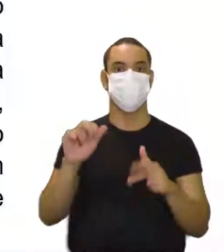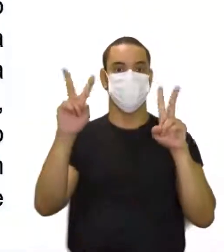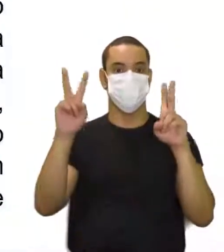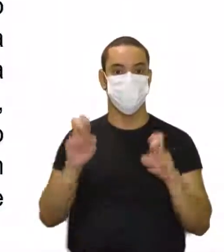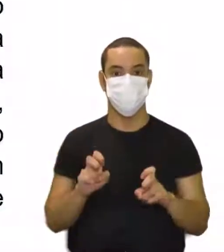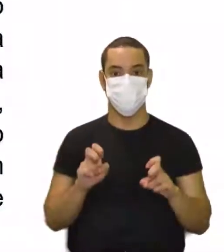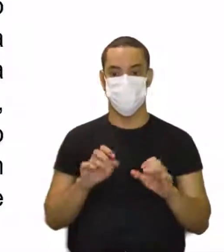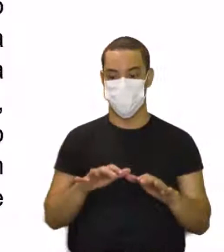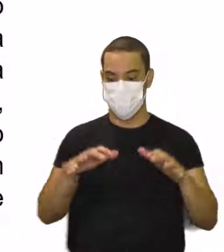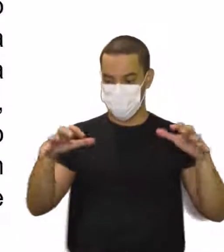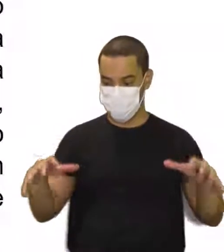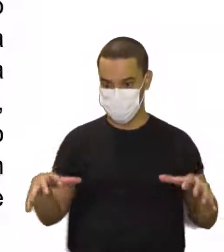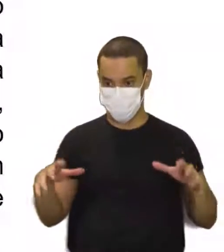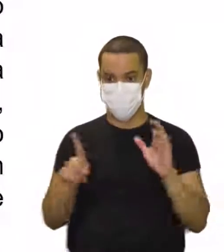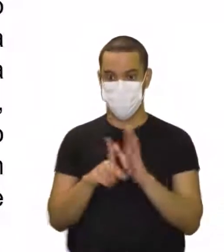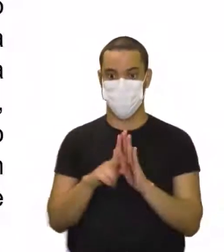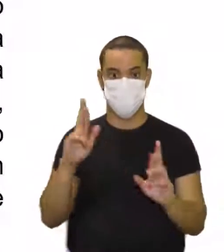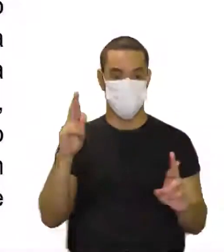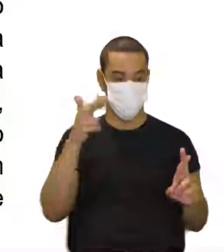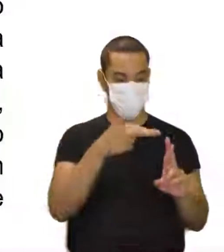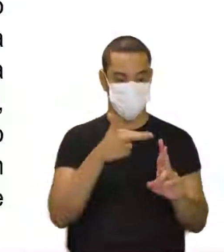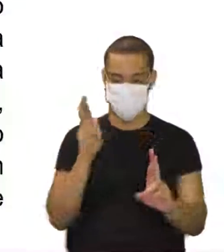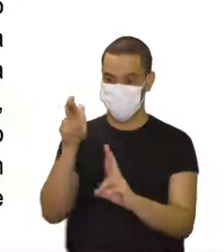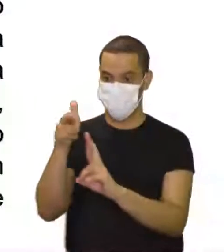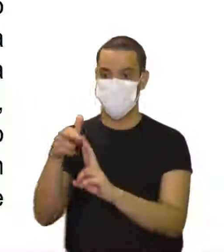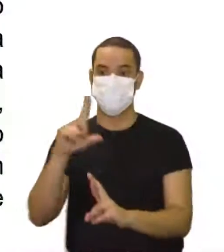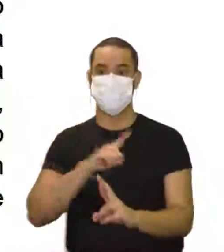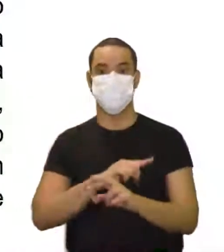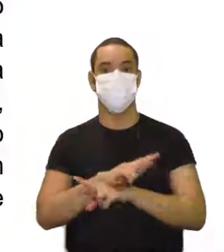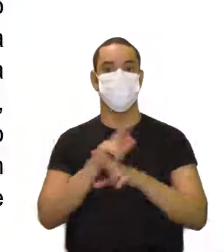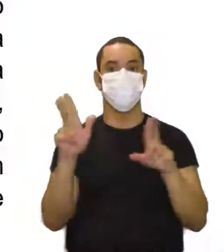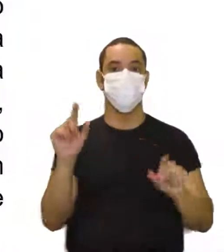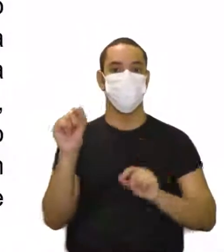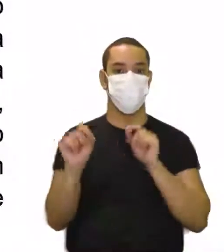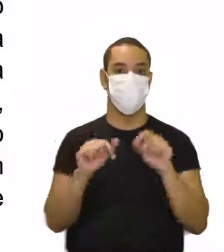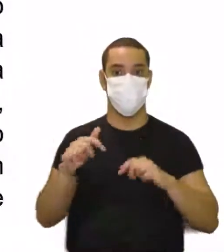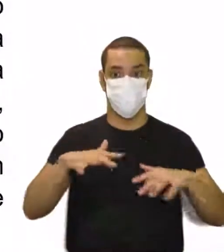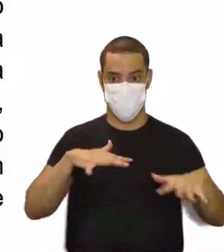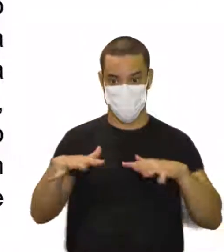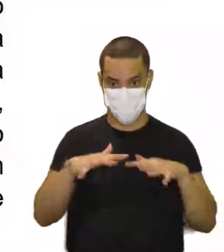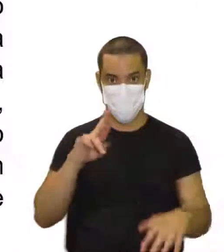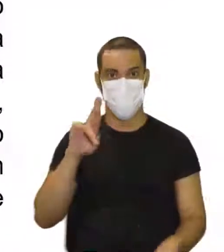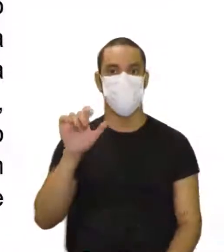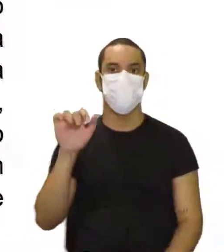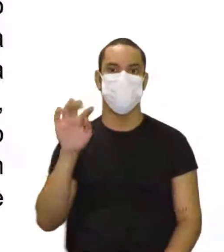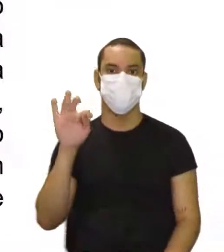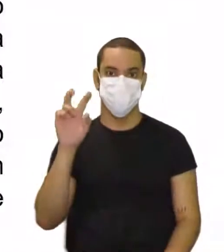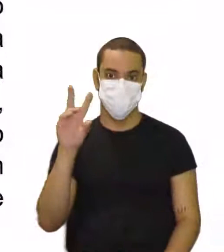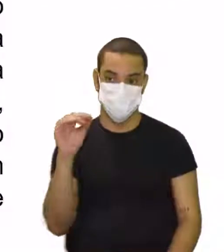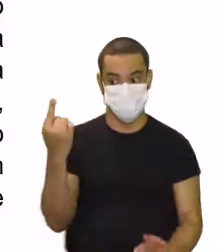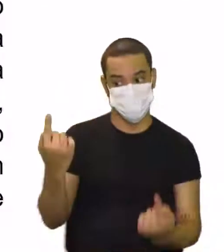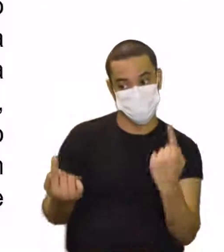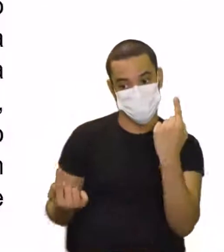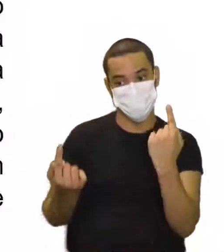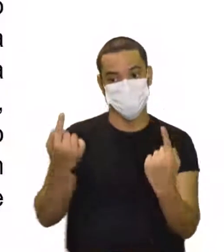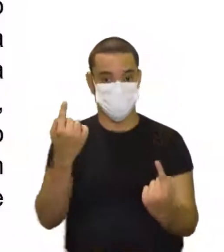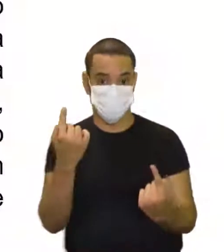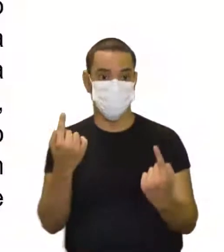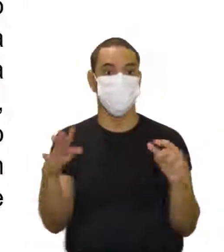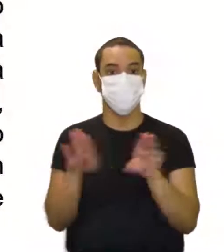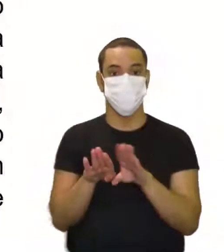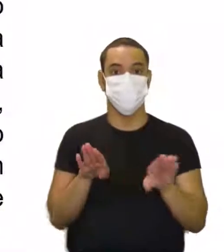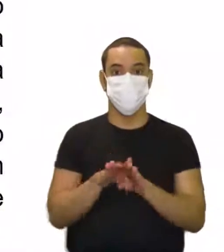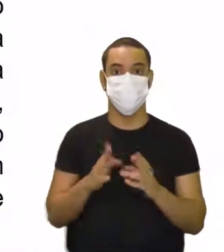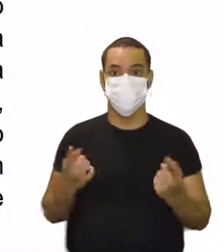dois quadros de referência, que diferem apenas por um movimento relativo, no caso,